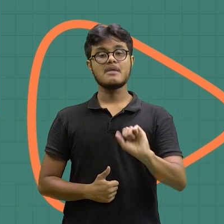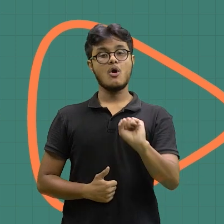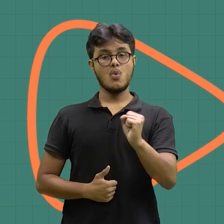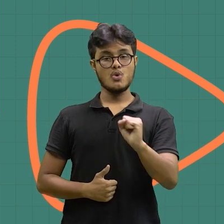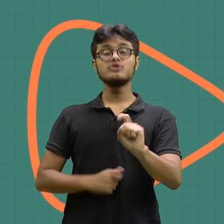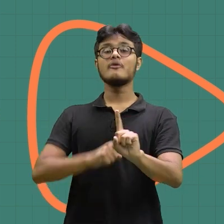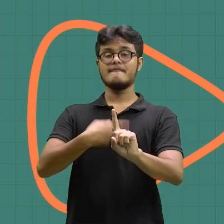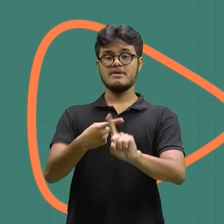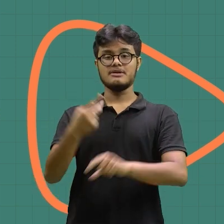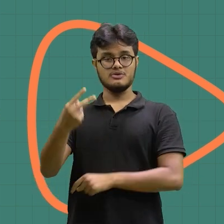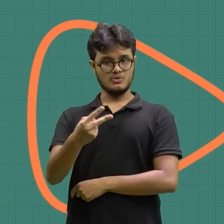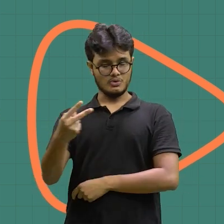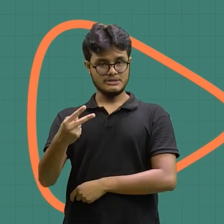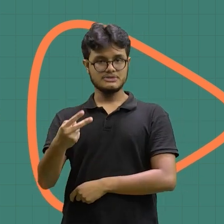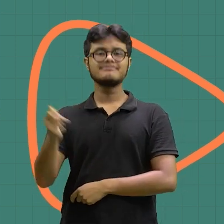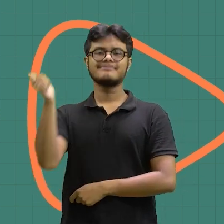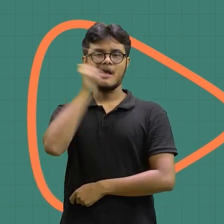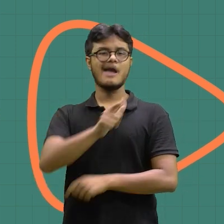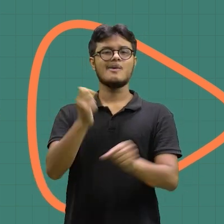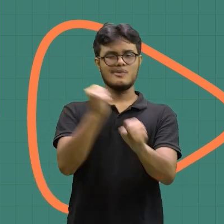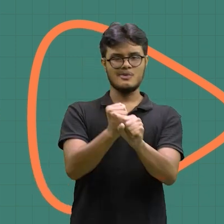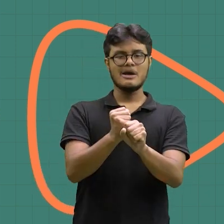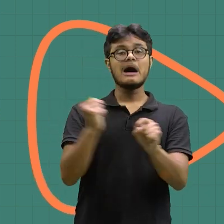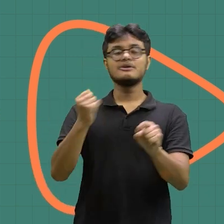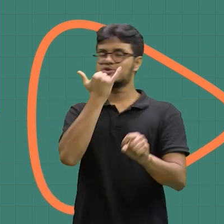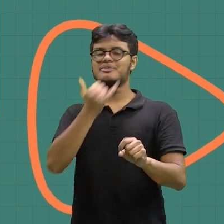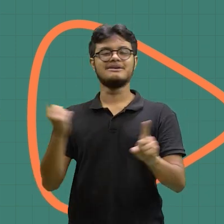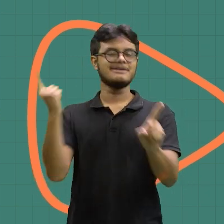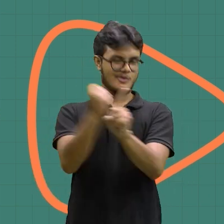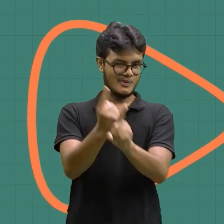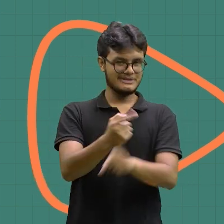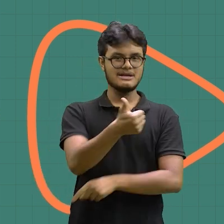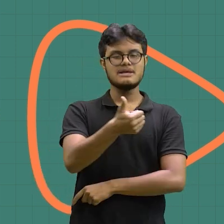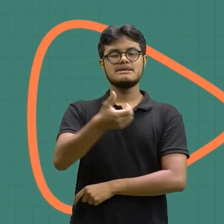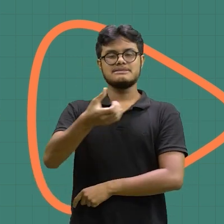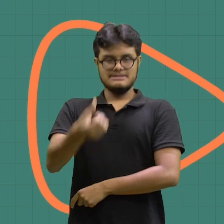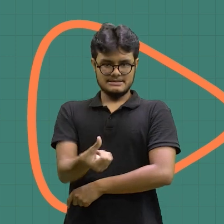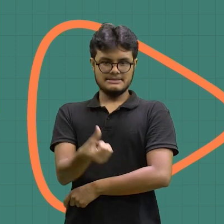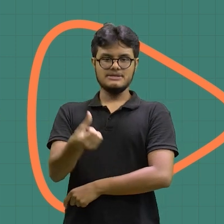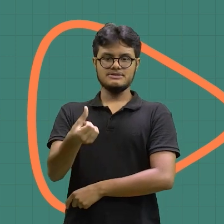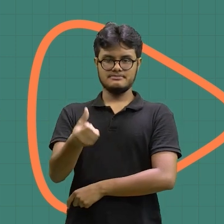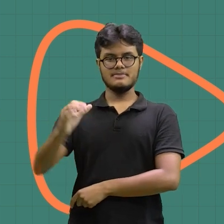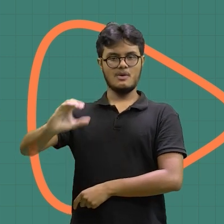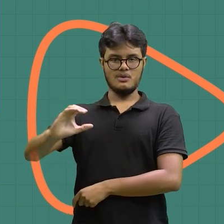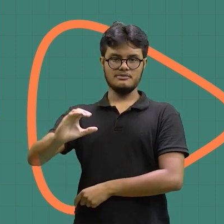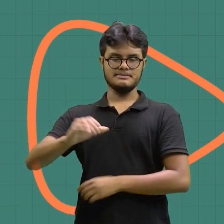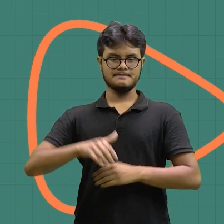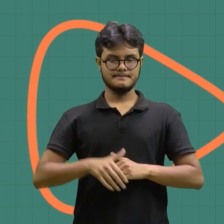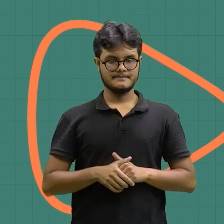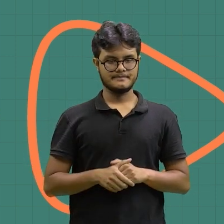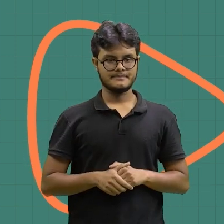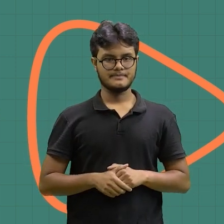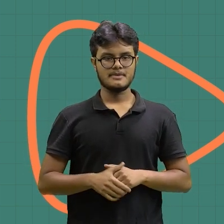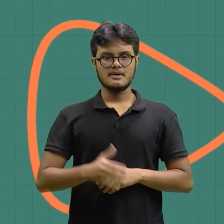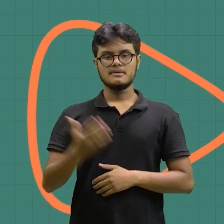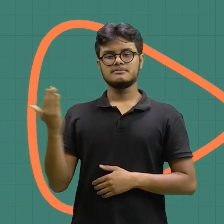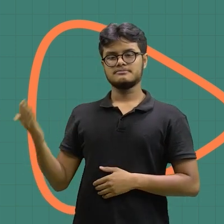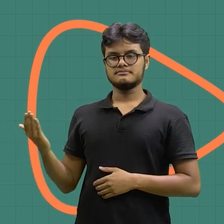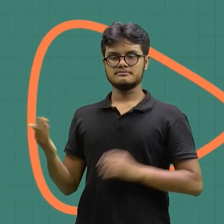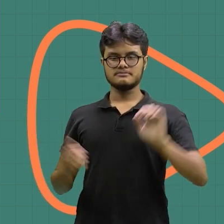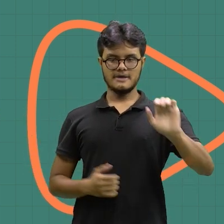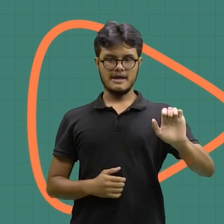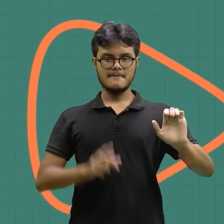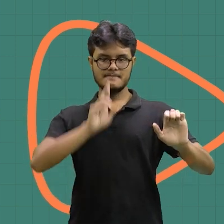por 2, que é o que está feito bem aqui, me dando um resultado final de 16 Coulomb. 16 Coulomb a gente encontra